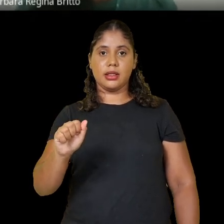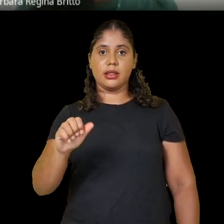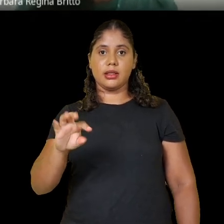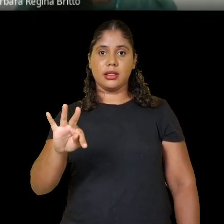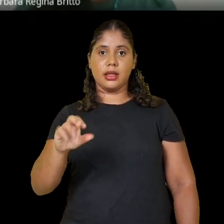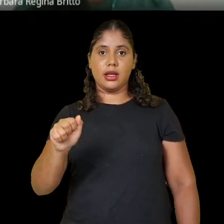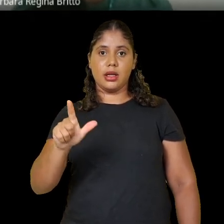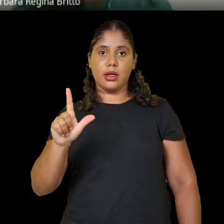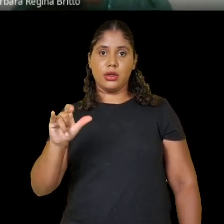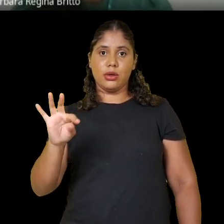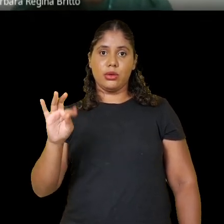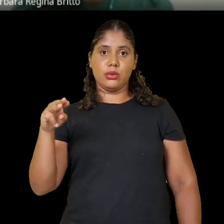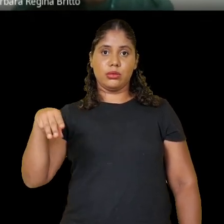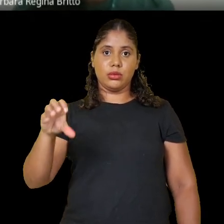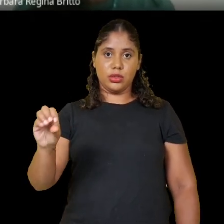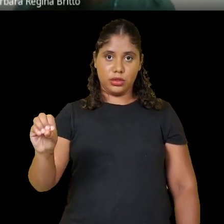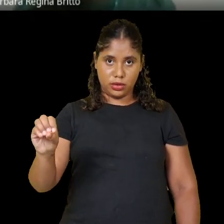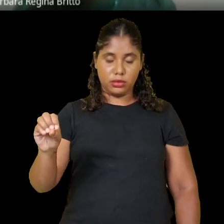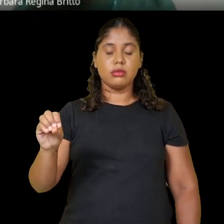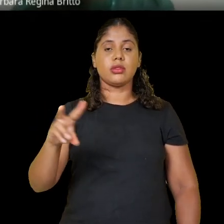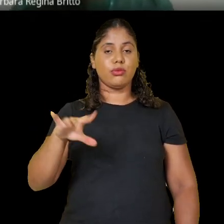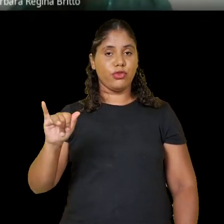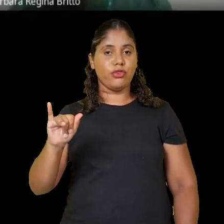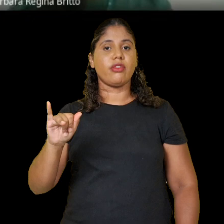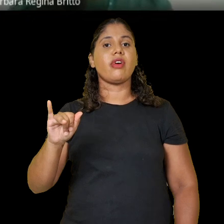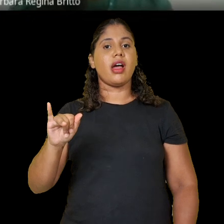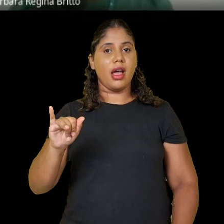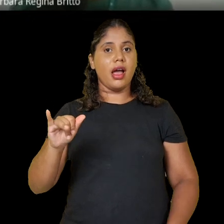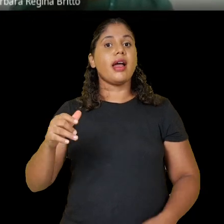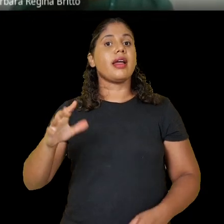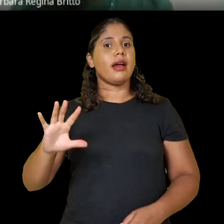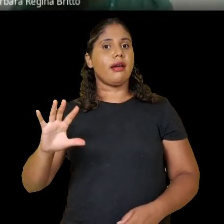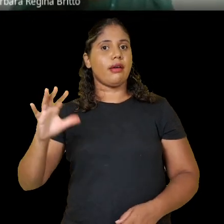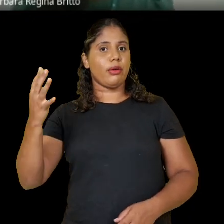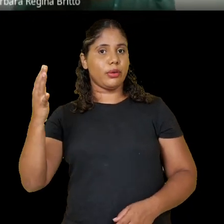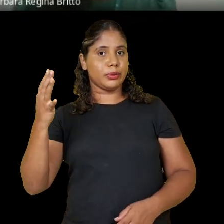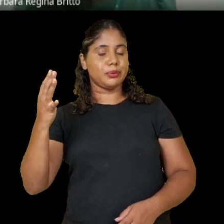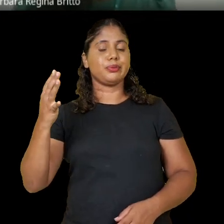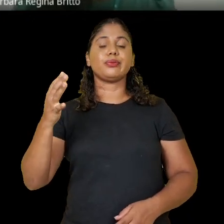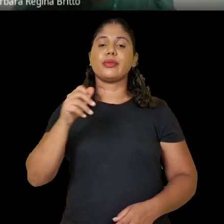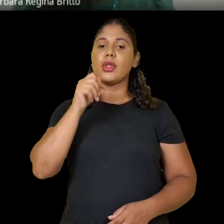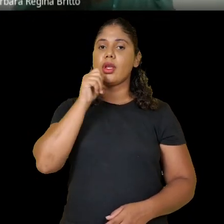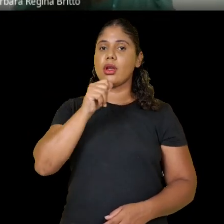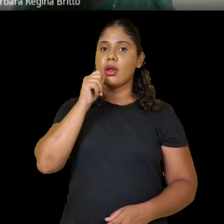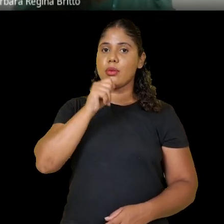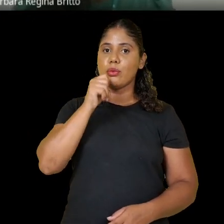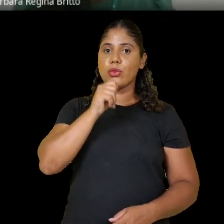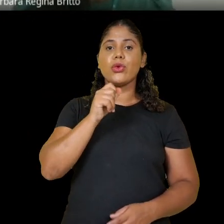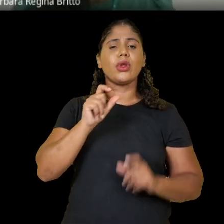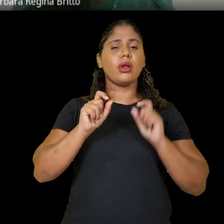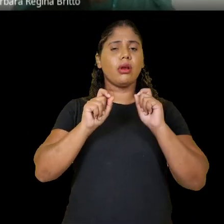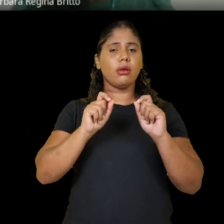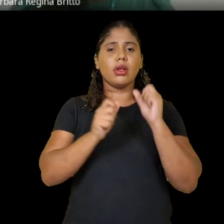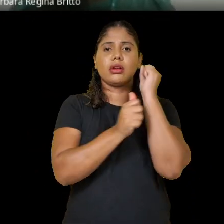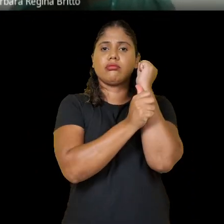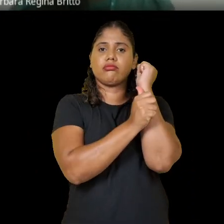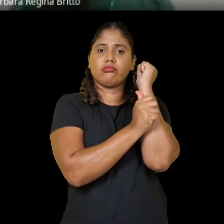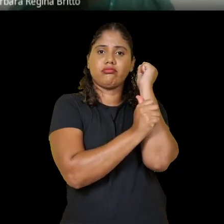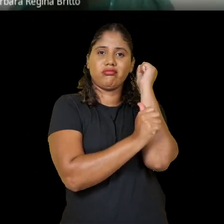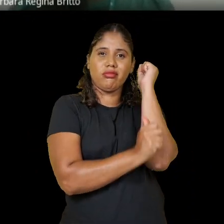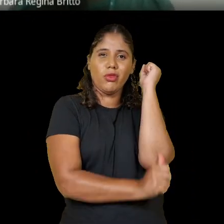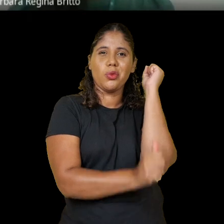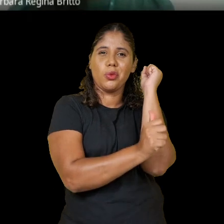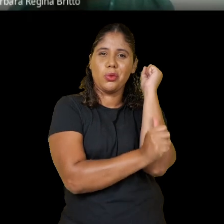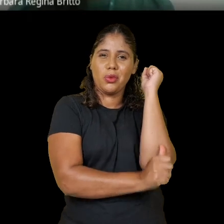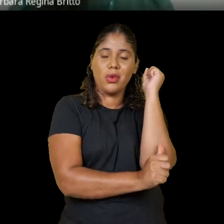Vai dizer que está com dificuldade de ir ao banheiro. Tudo é causado por conta da progesterona, né?